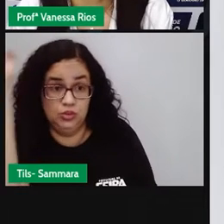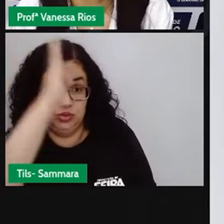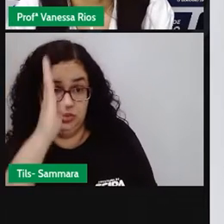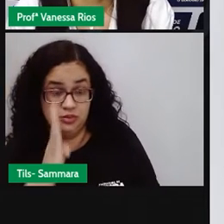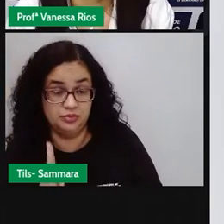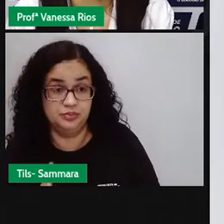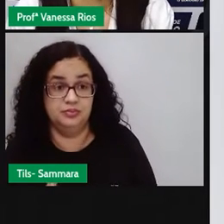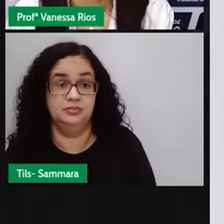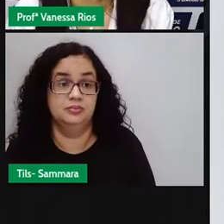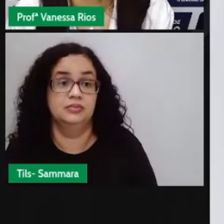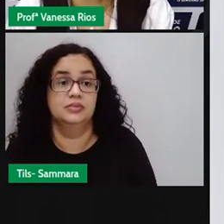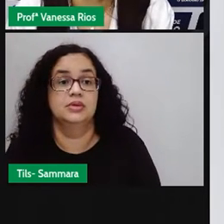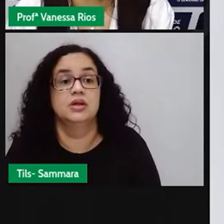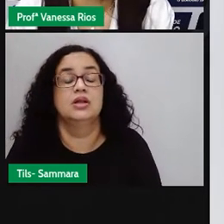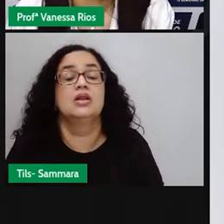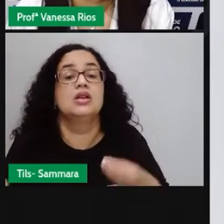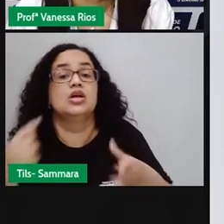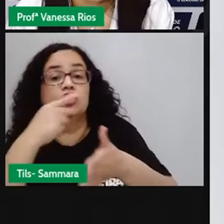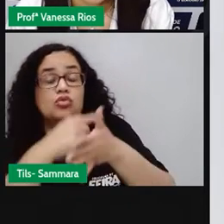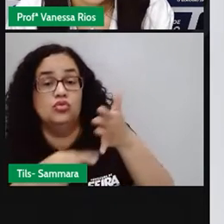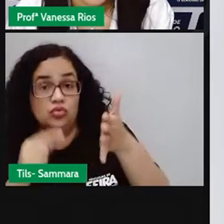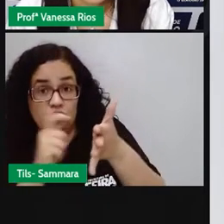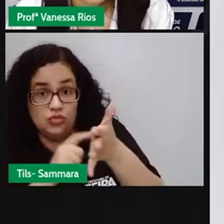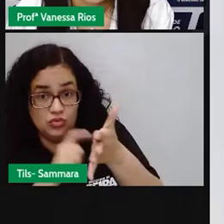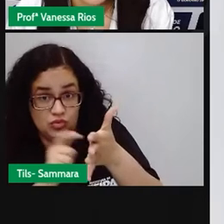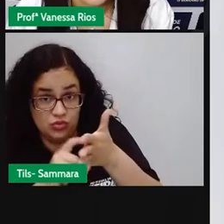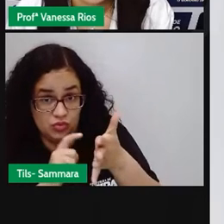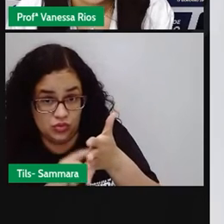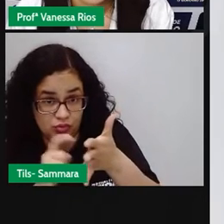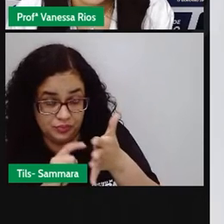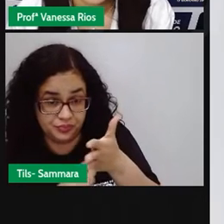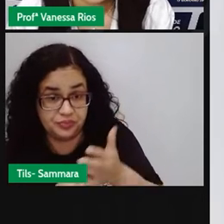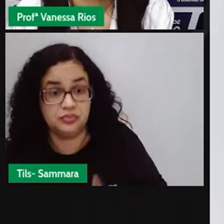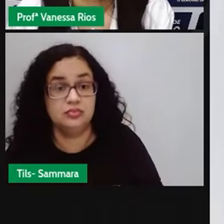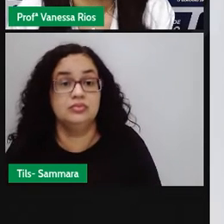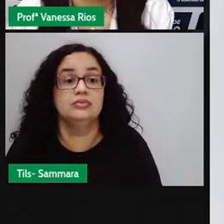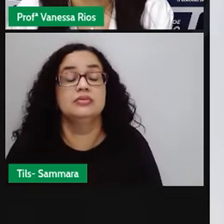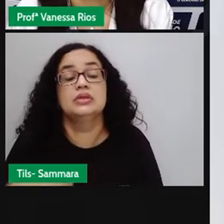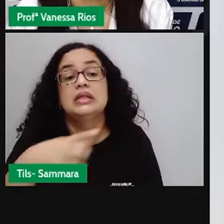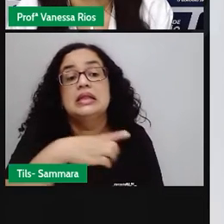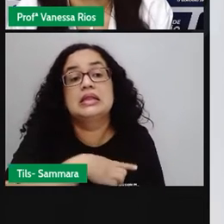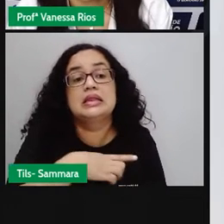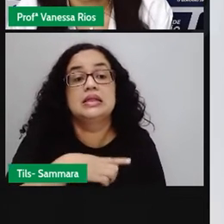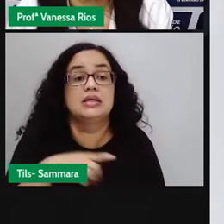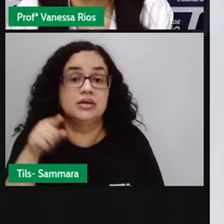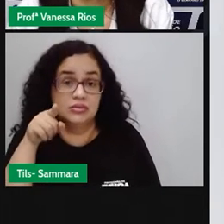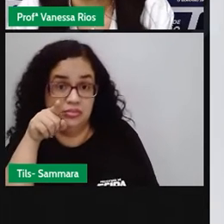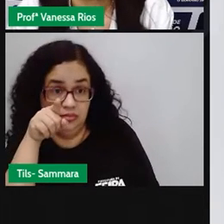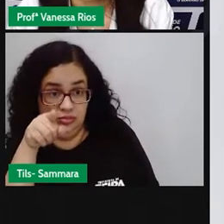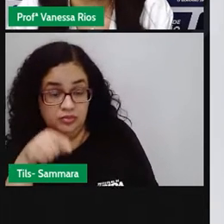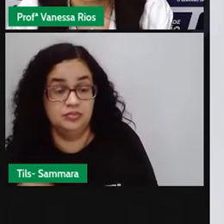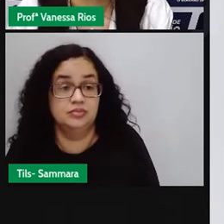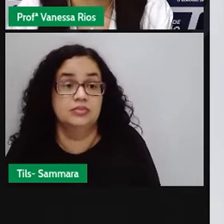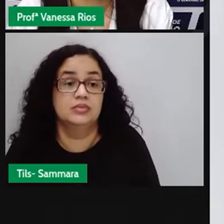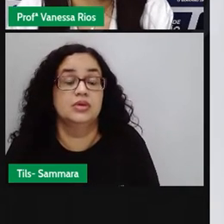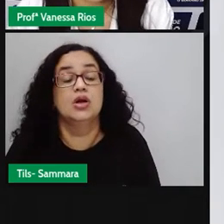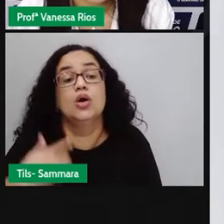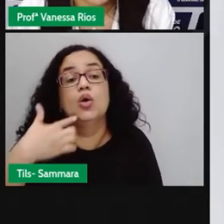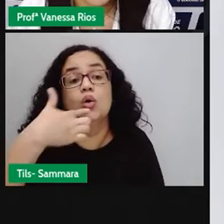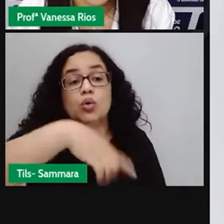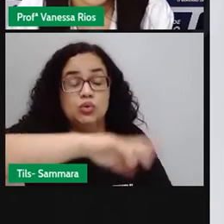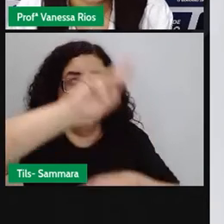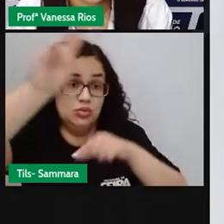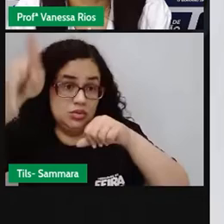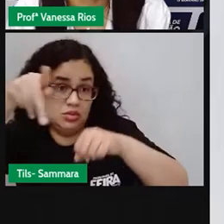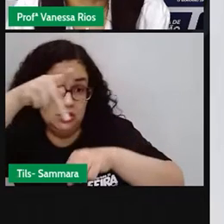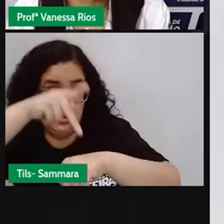brasileiros. Essa forma de votação através aí da urna eletrônica é até uma referência para outros